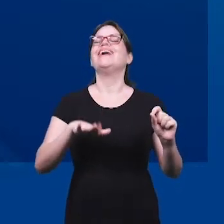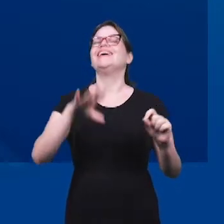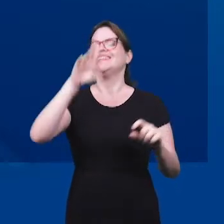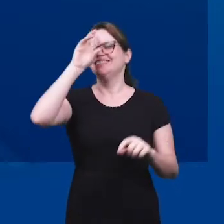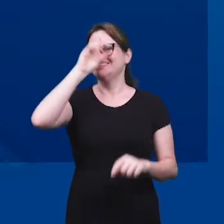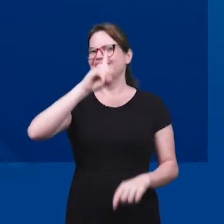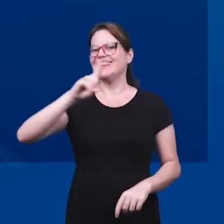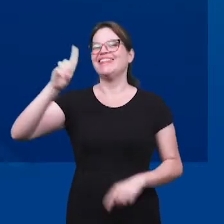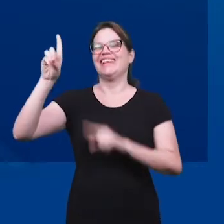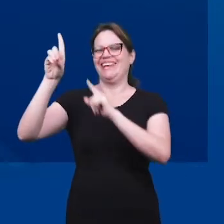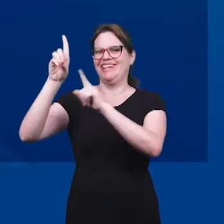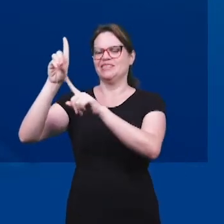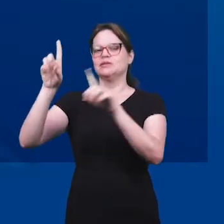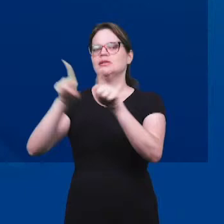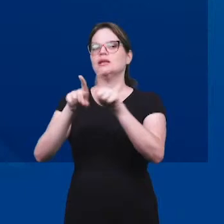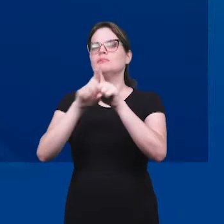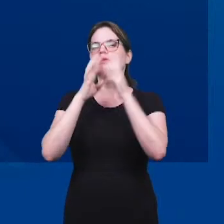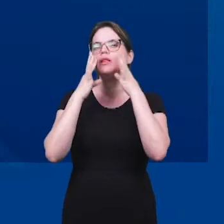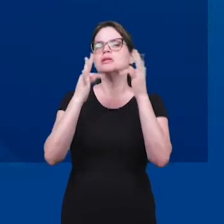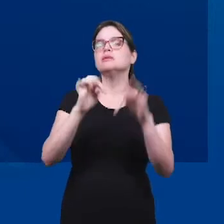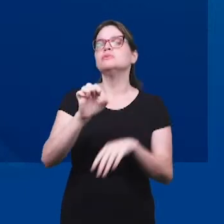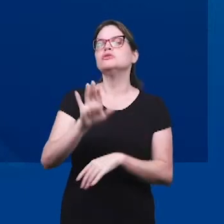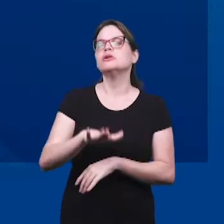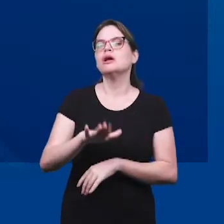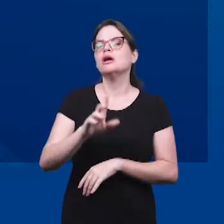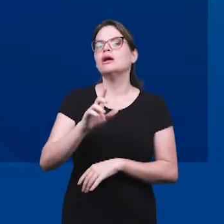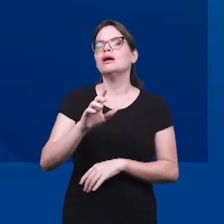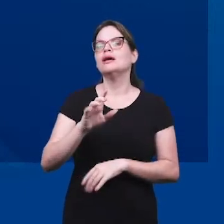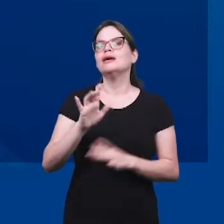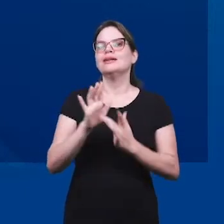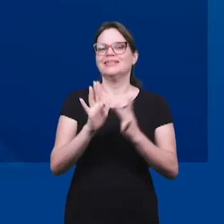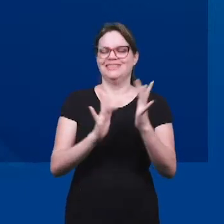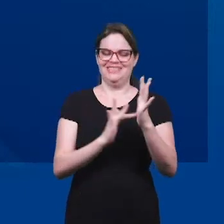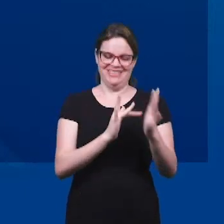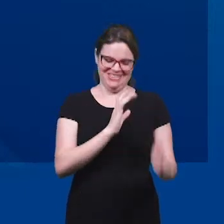Deus, do testemunho de